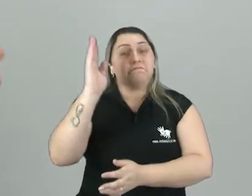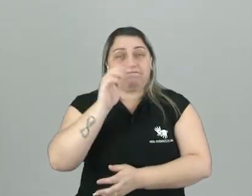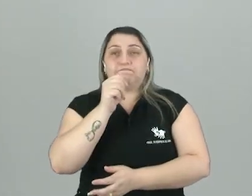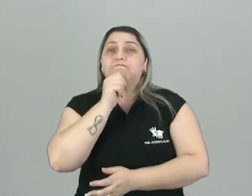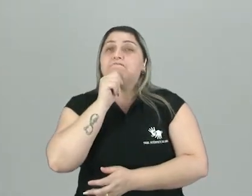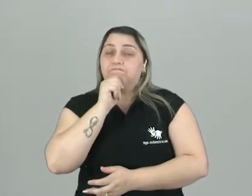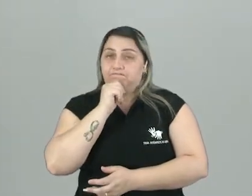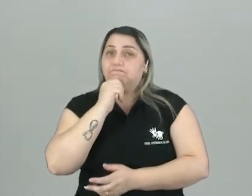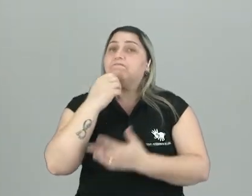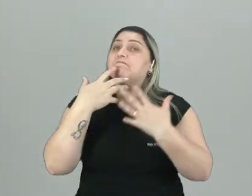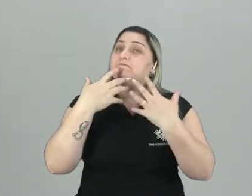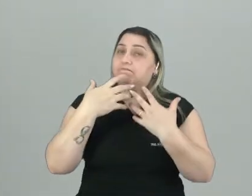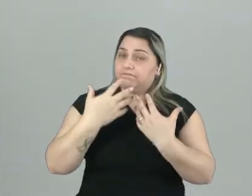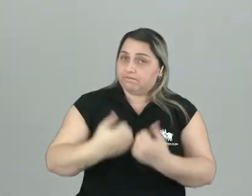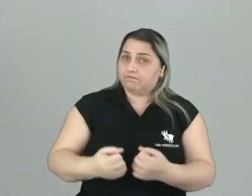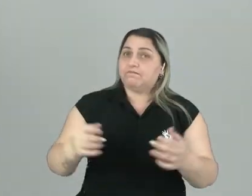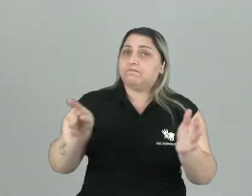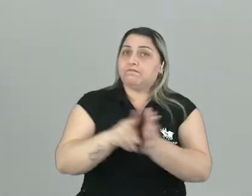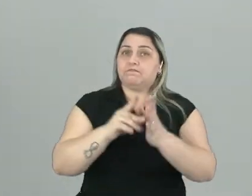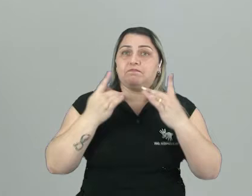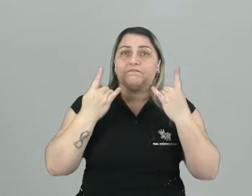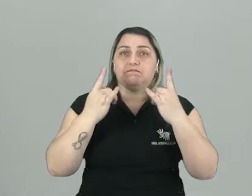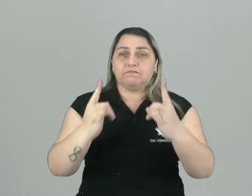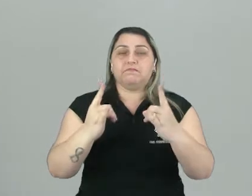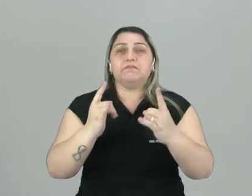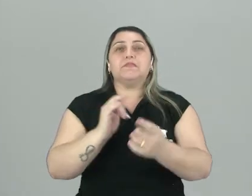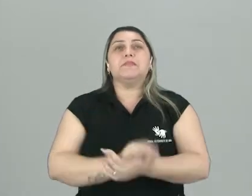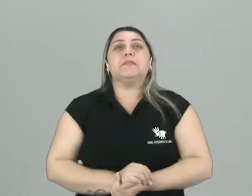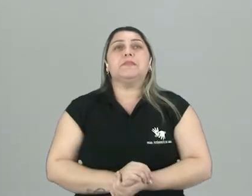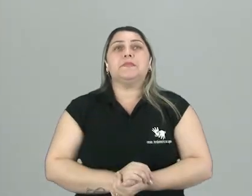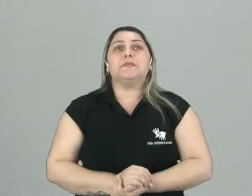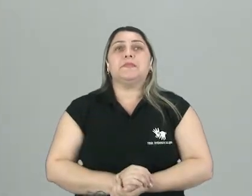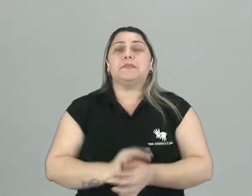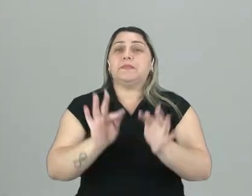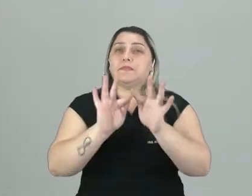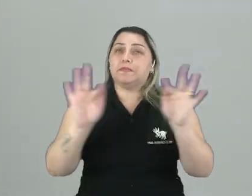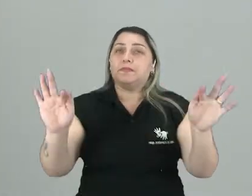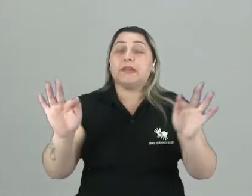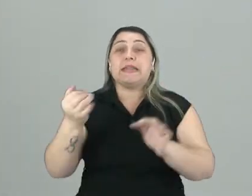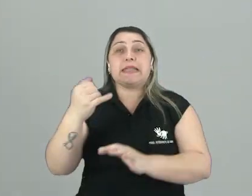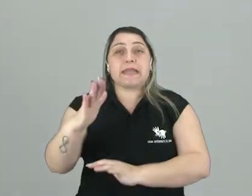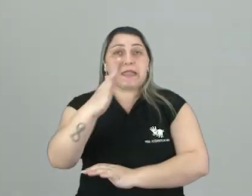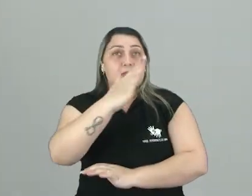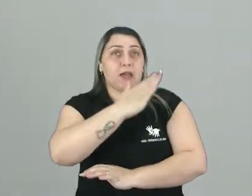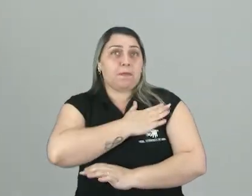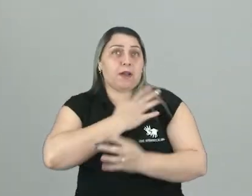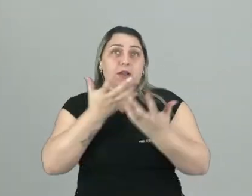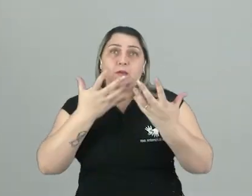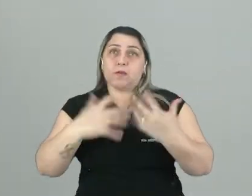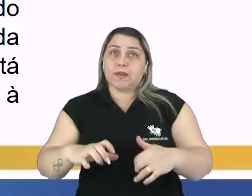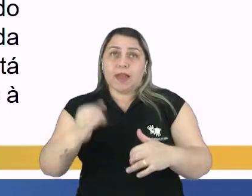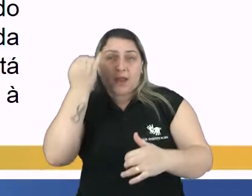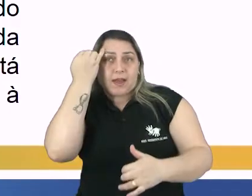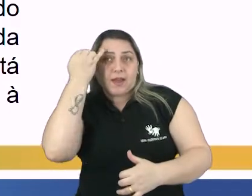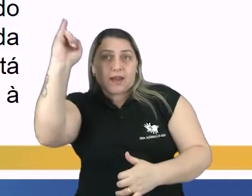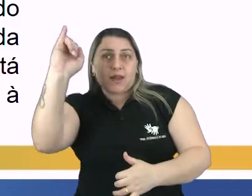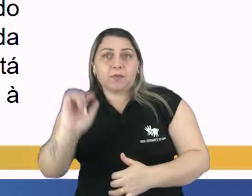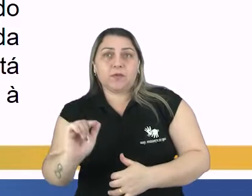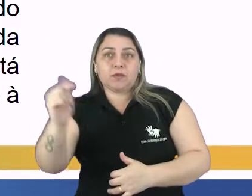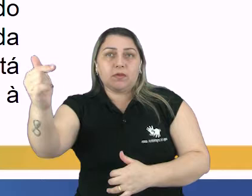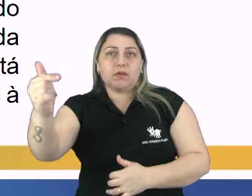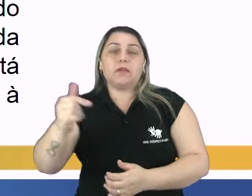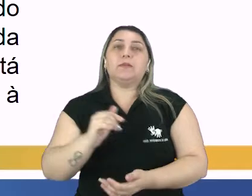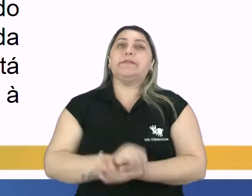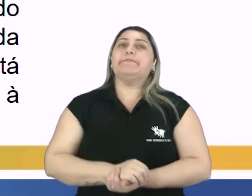ainda reconhecia que esse território era da Bolívia. E aí Galvez declara essa frase que diz o seguinte: se a pátria não nos quer,